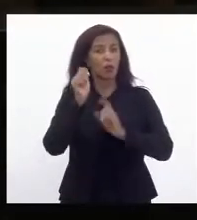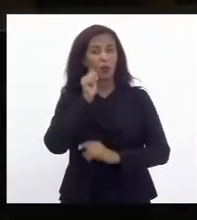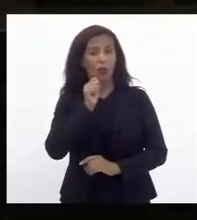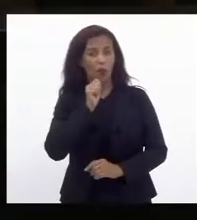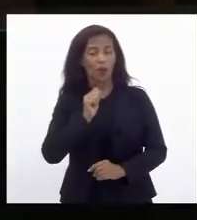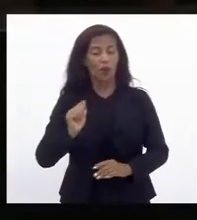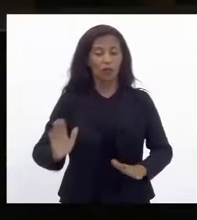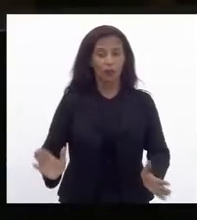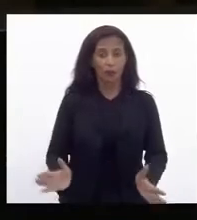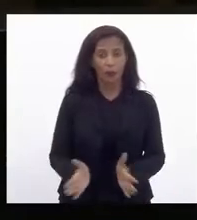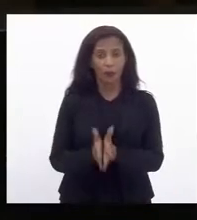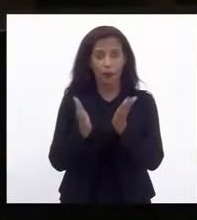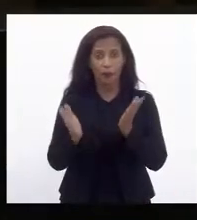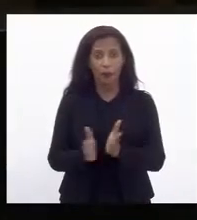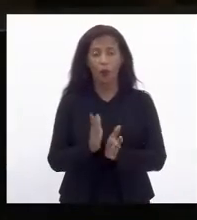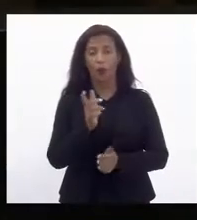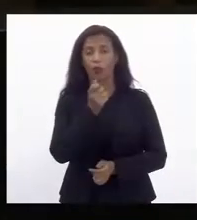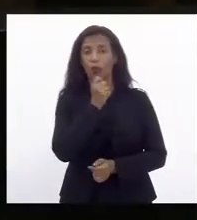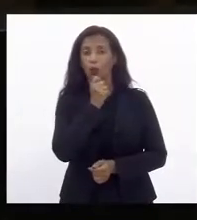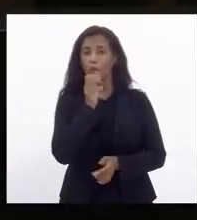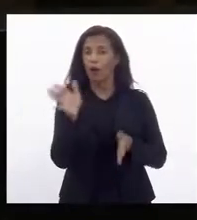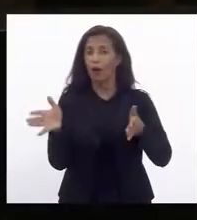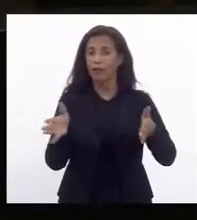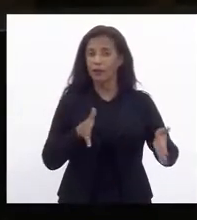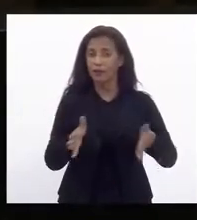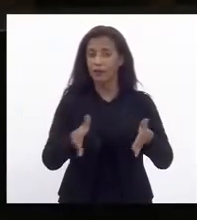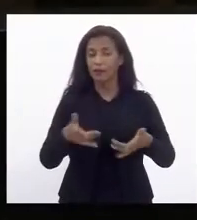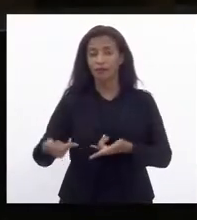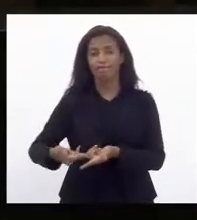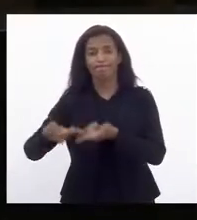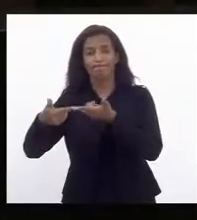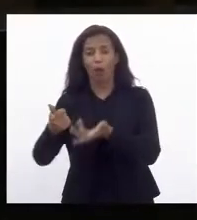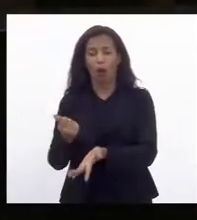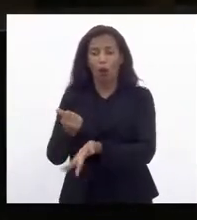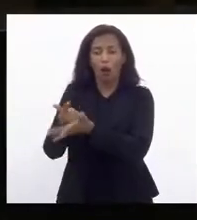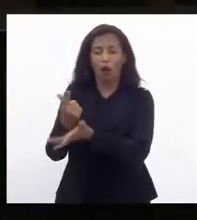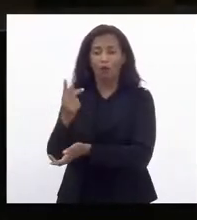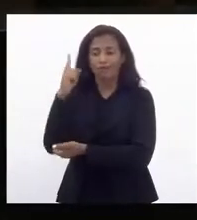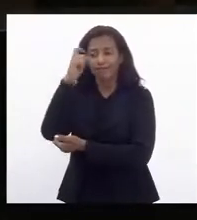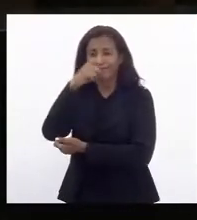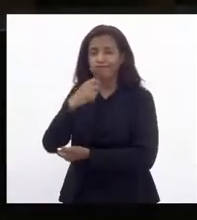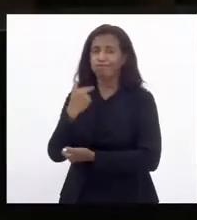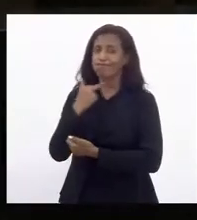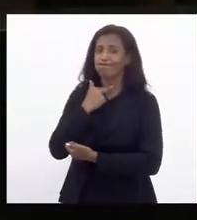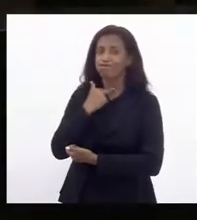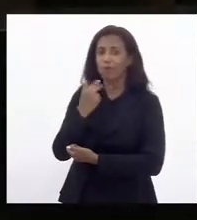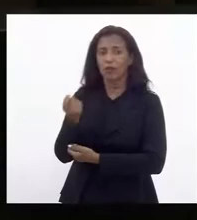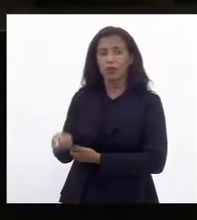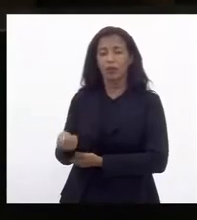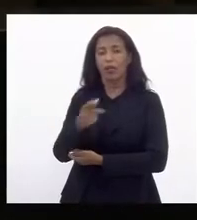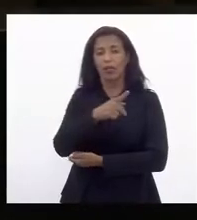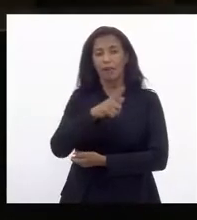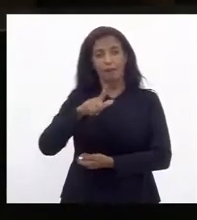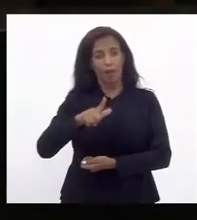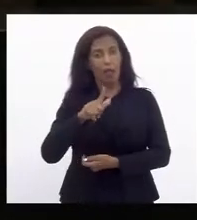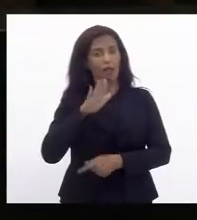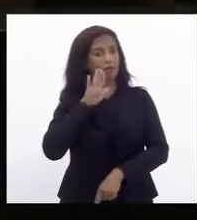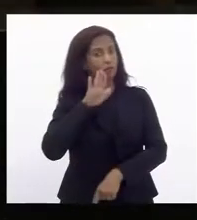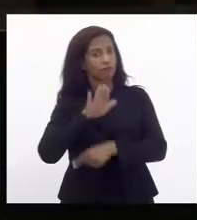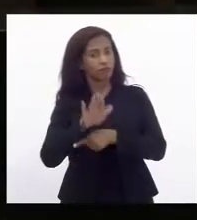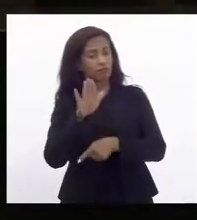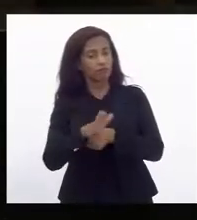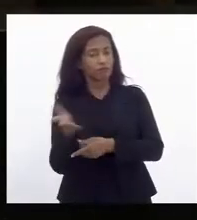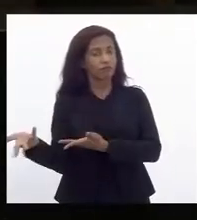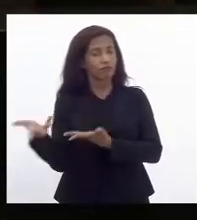mulheres pobres, que não têm acesso a absorventes íntimos. É claro que esse PL, ele